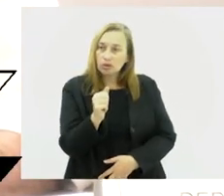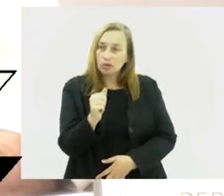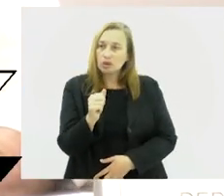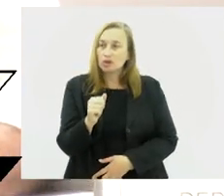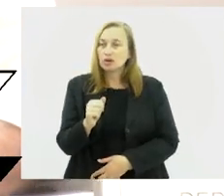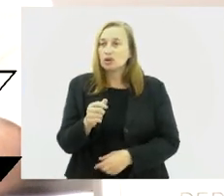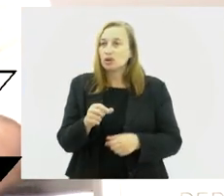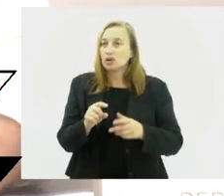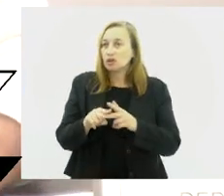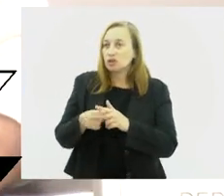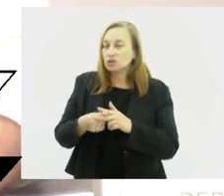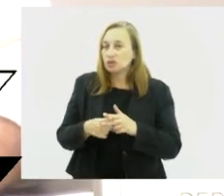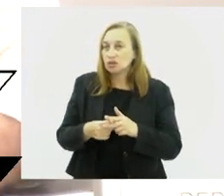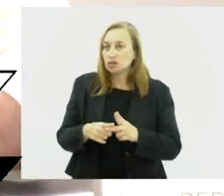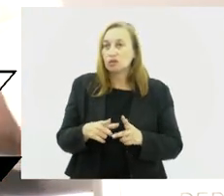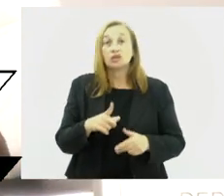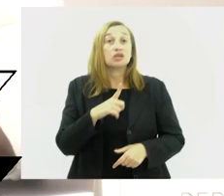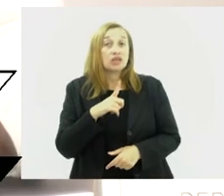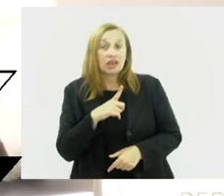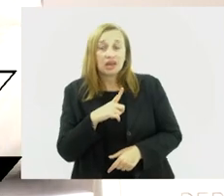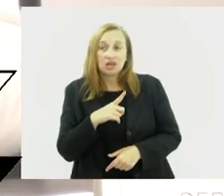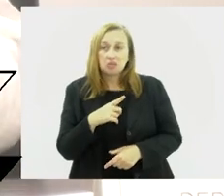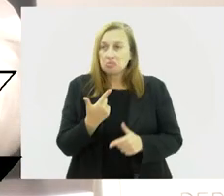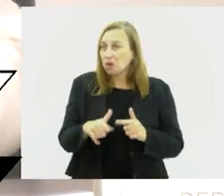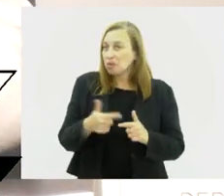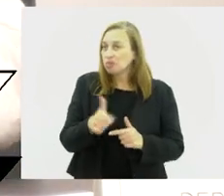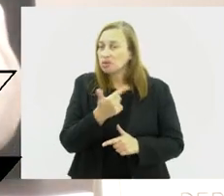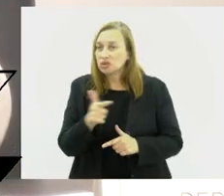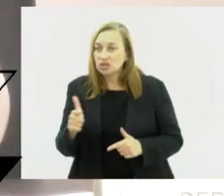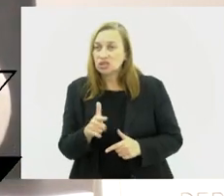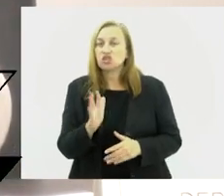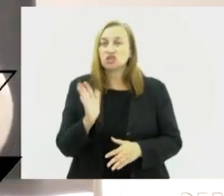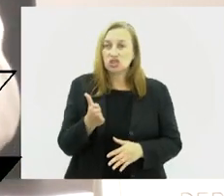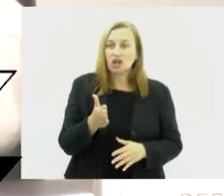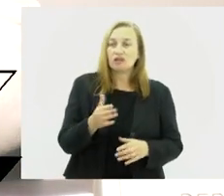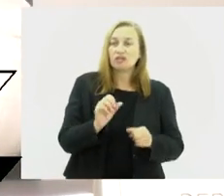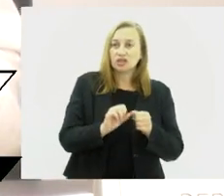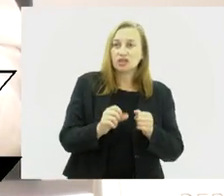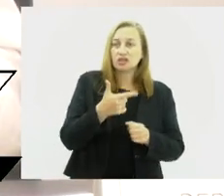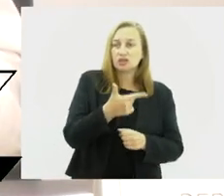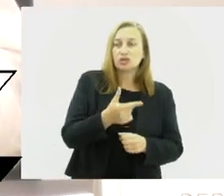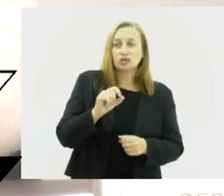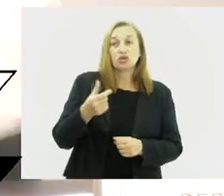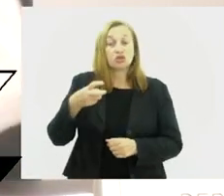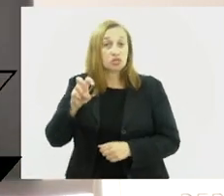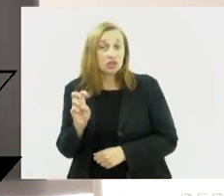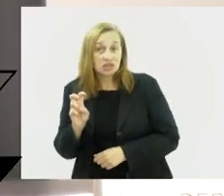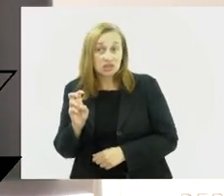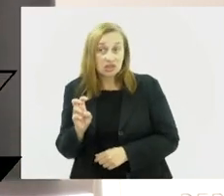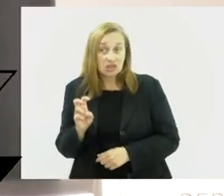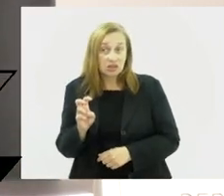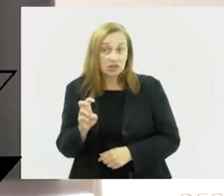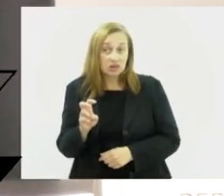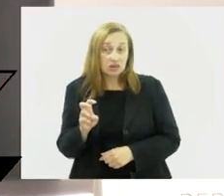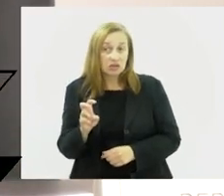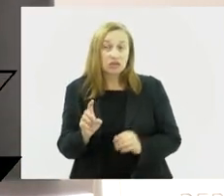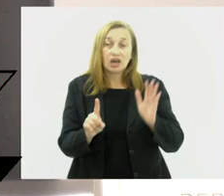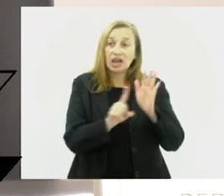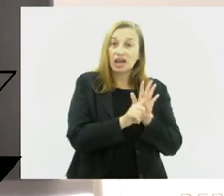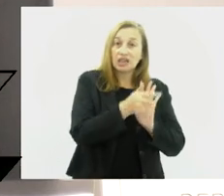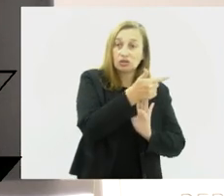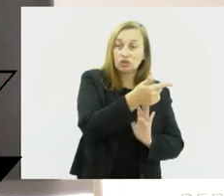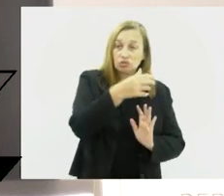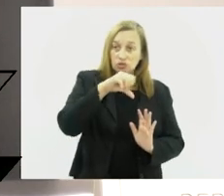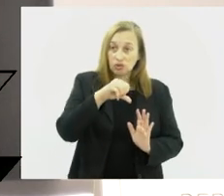atualizar onde couber. Não temos problema nenhum, já fizemos isso em 2005 em relação à de 2029, passaram 19